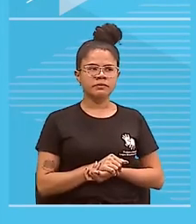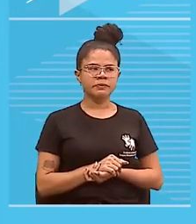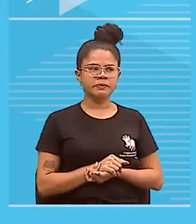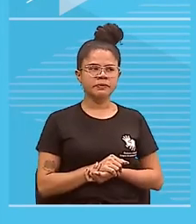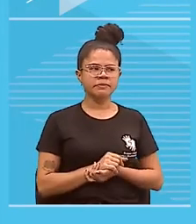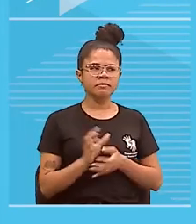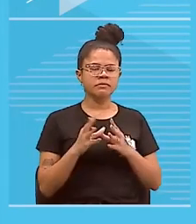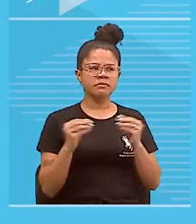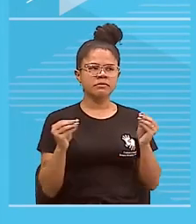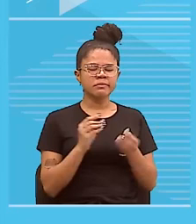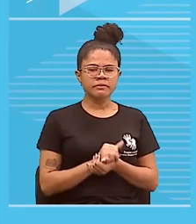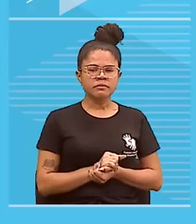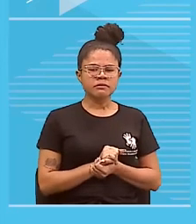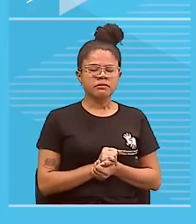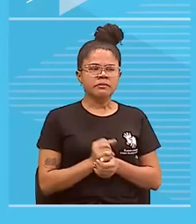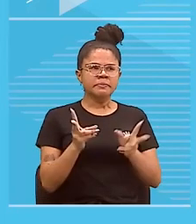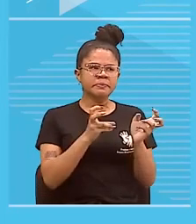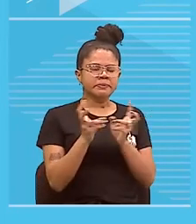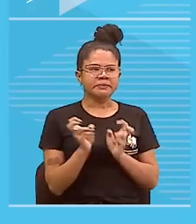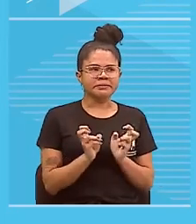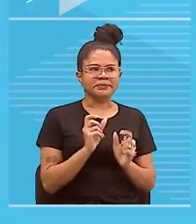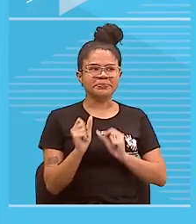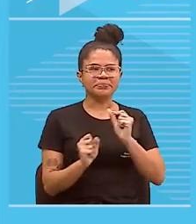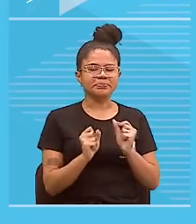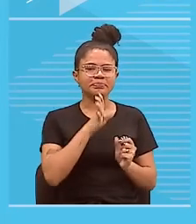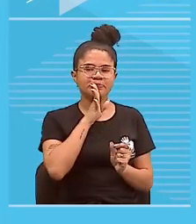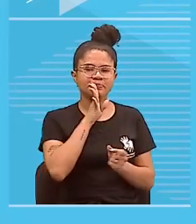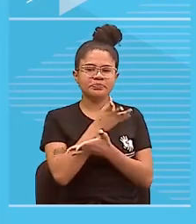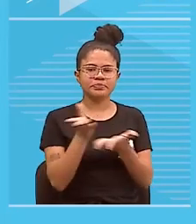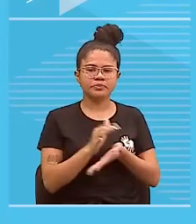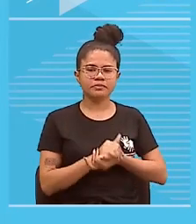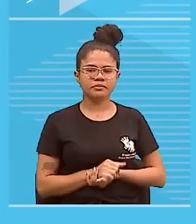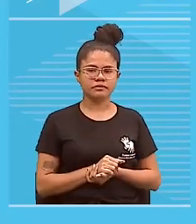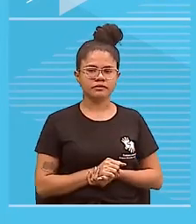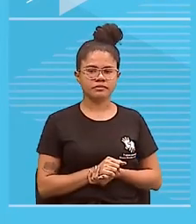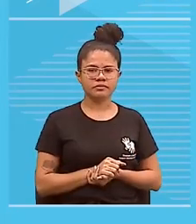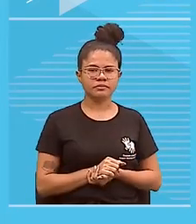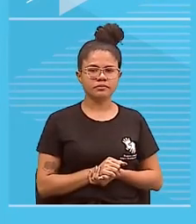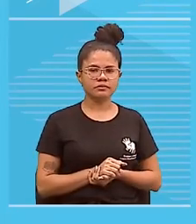é sumir menina eu conheço meu gado conheço ó